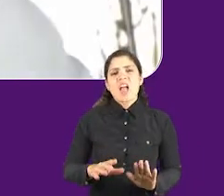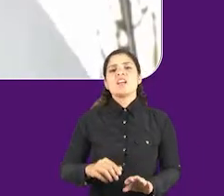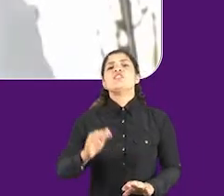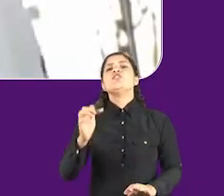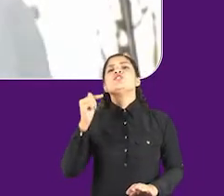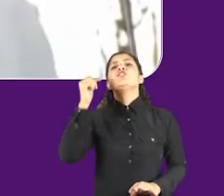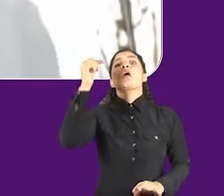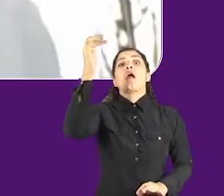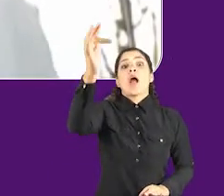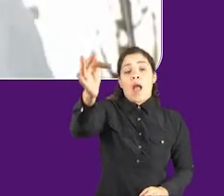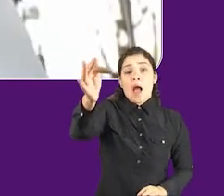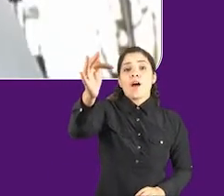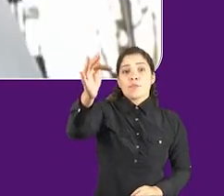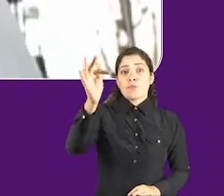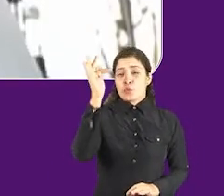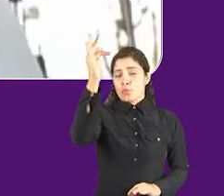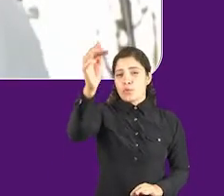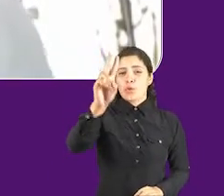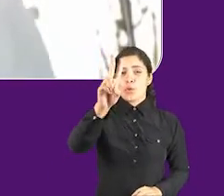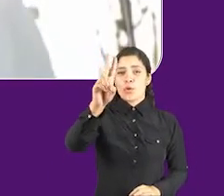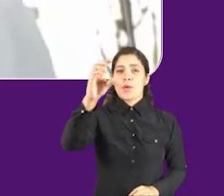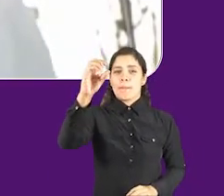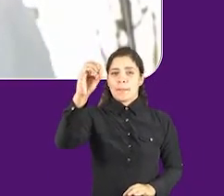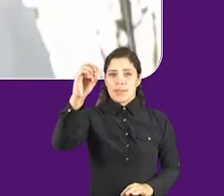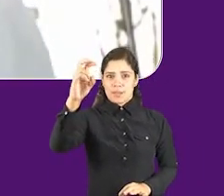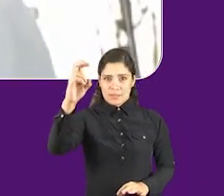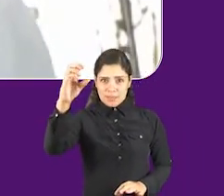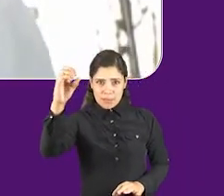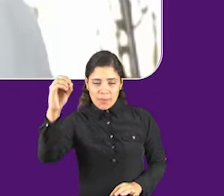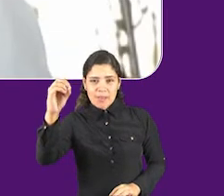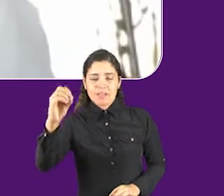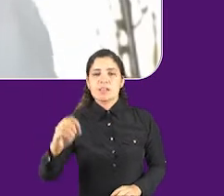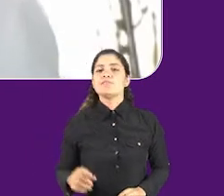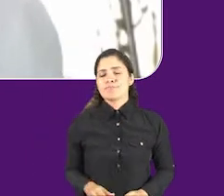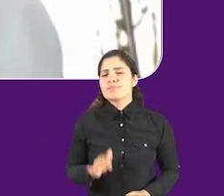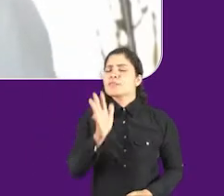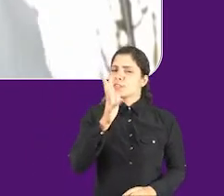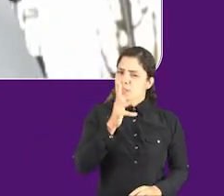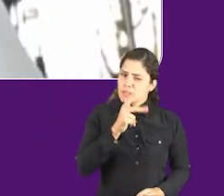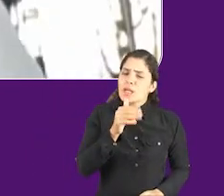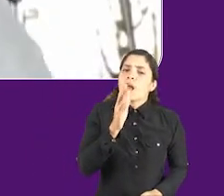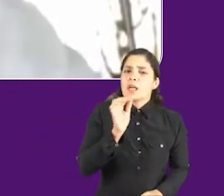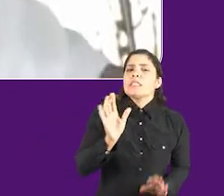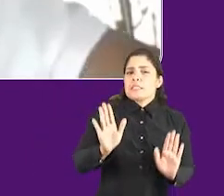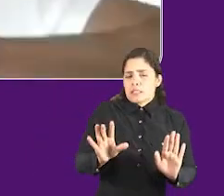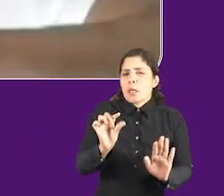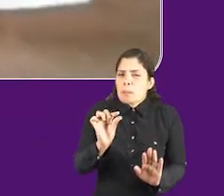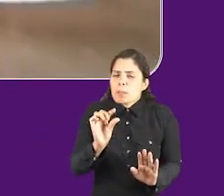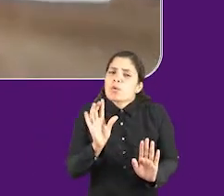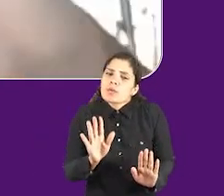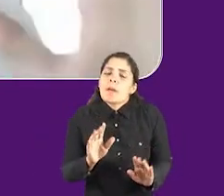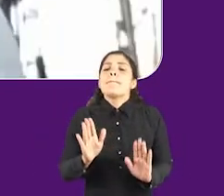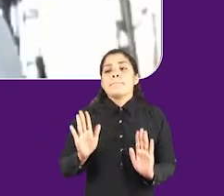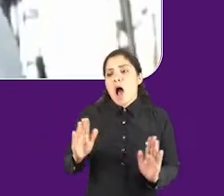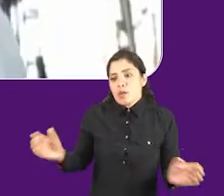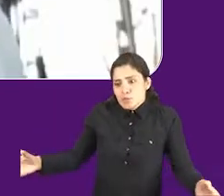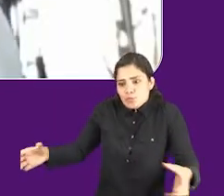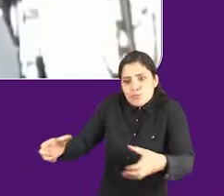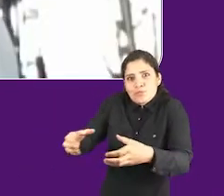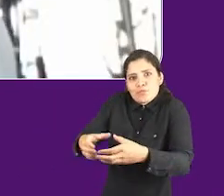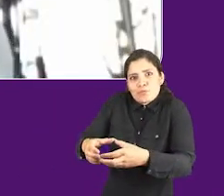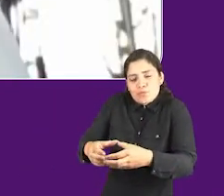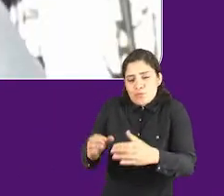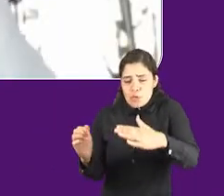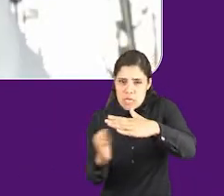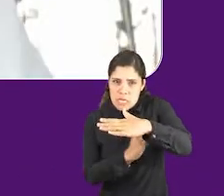todas as equipe do da empresa a comissão do pera pera aí tipo de perder Se temos que rever muito